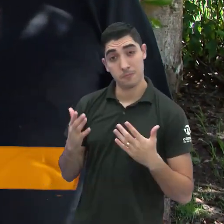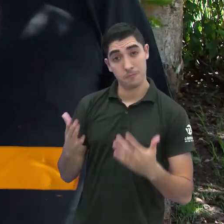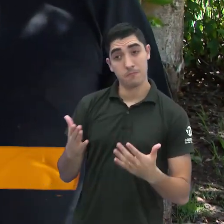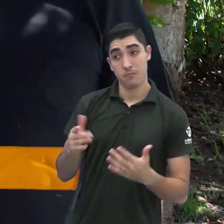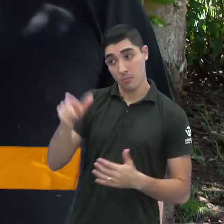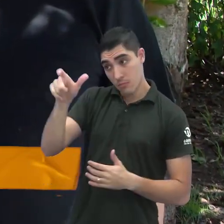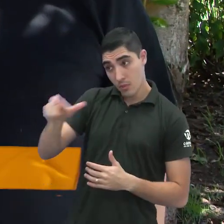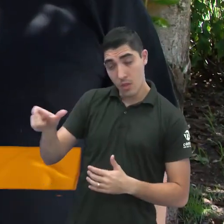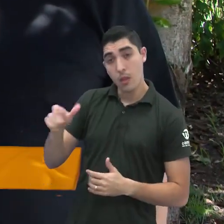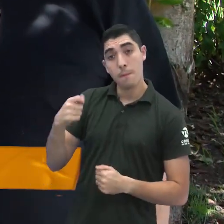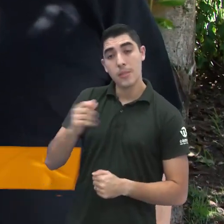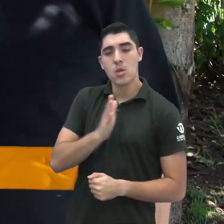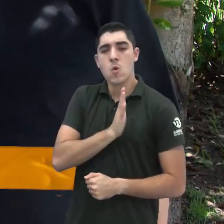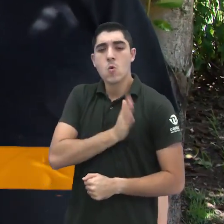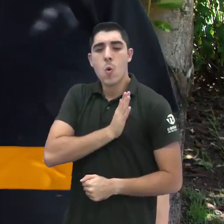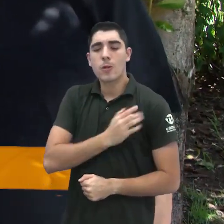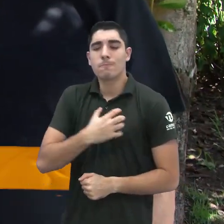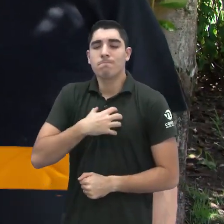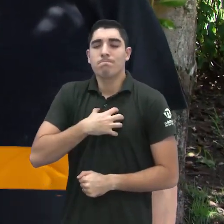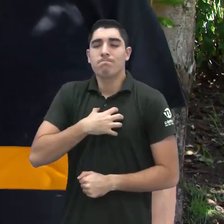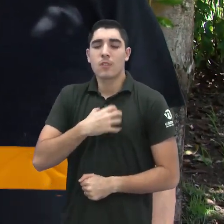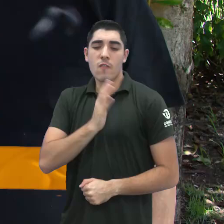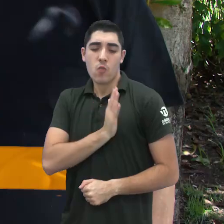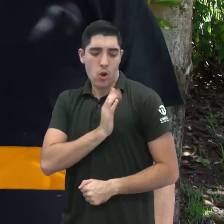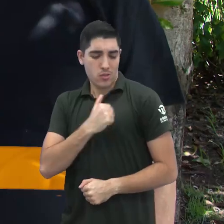que eles sigam o seu coração, a vocação.